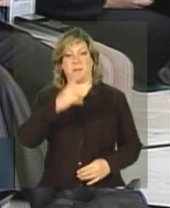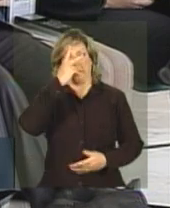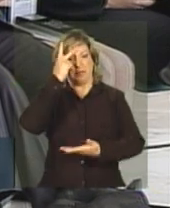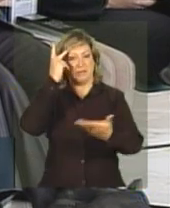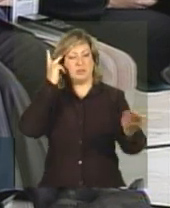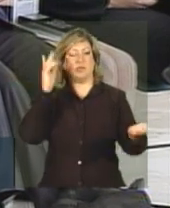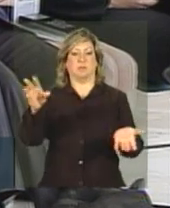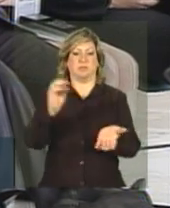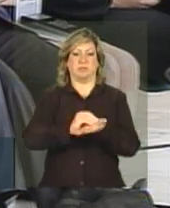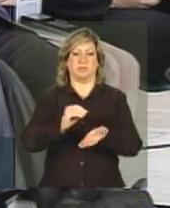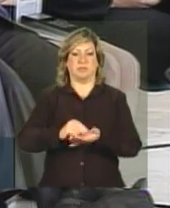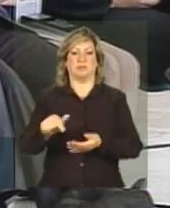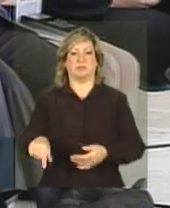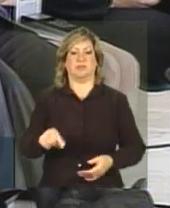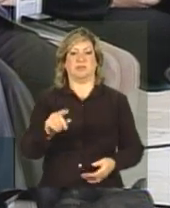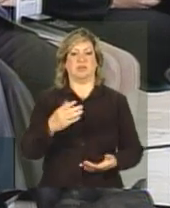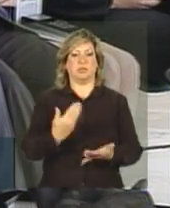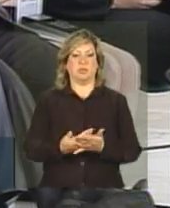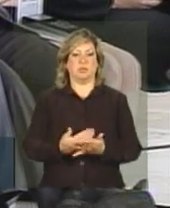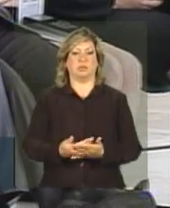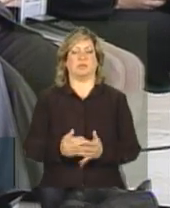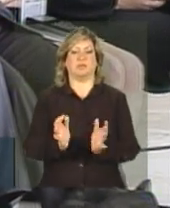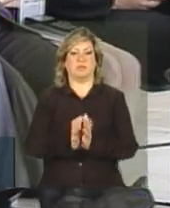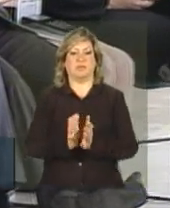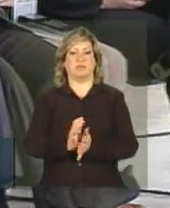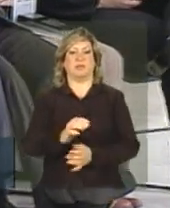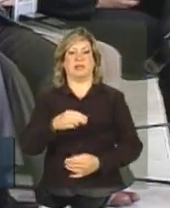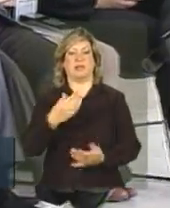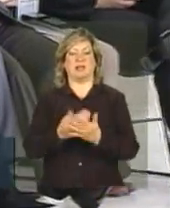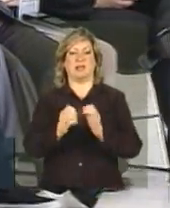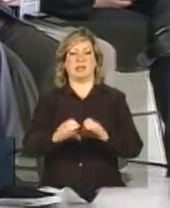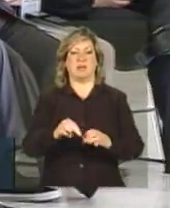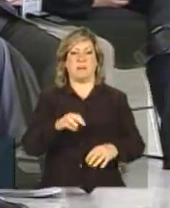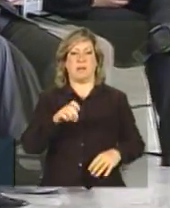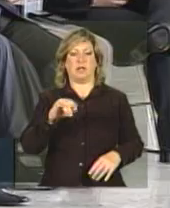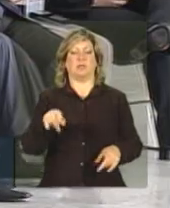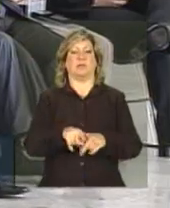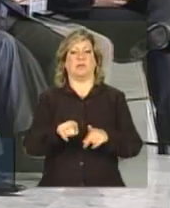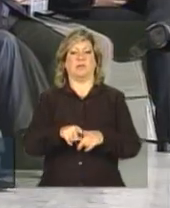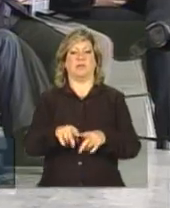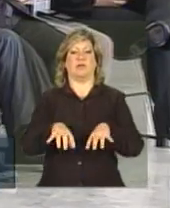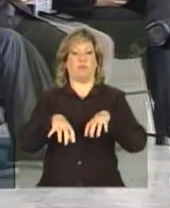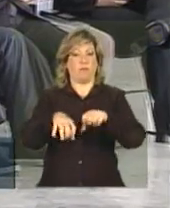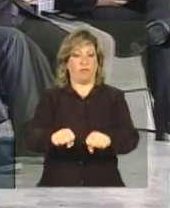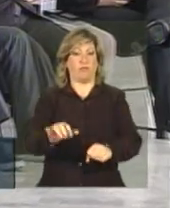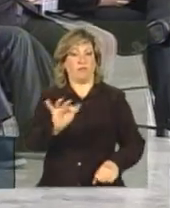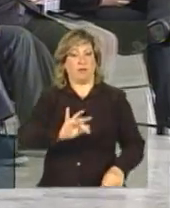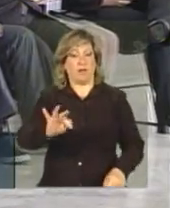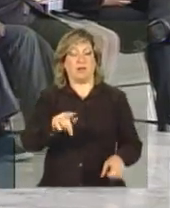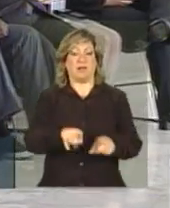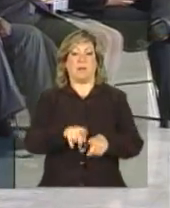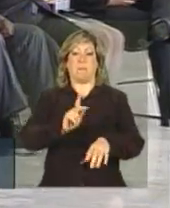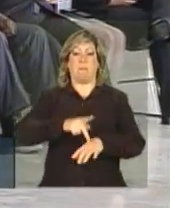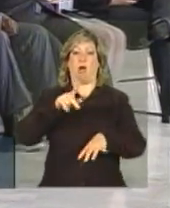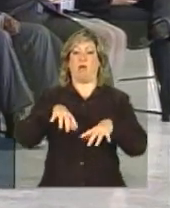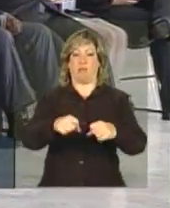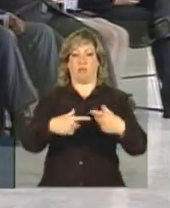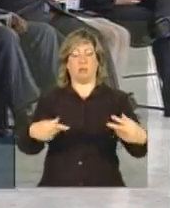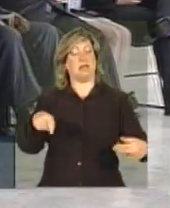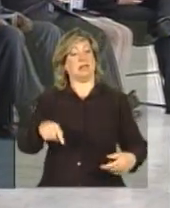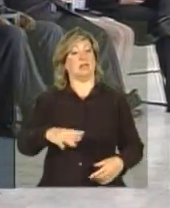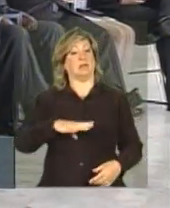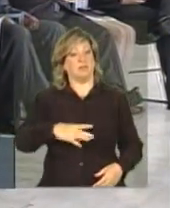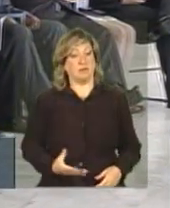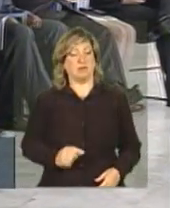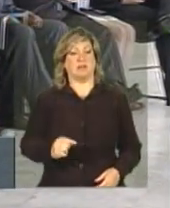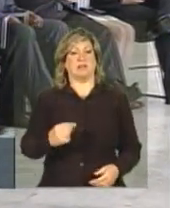pessoas que se inscreveram, estudantes do ensino médio, da graduação e da pós-graduação, é o início de uma reflexão em que a ciência vai